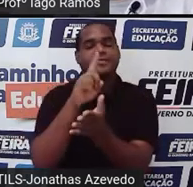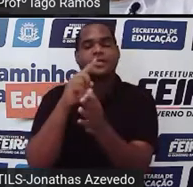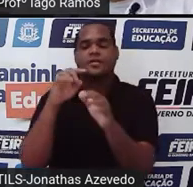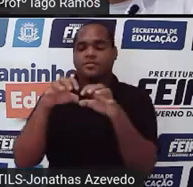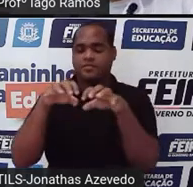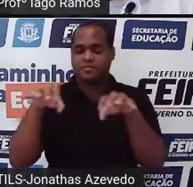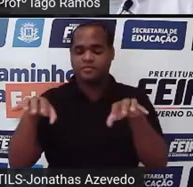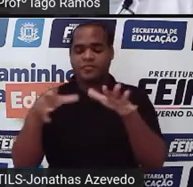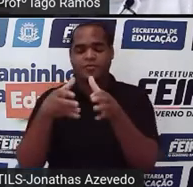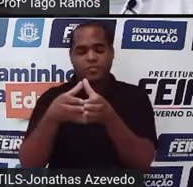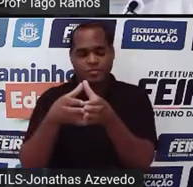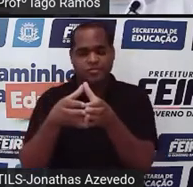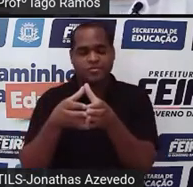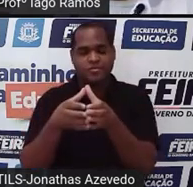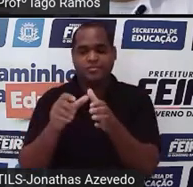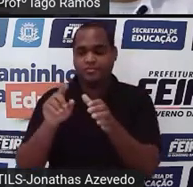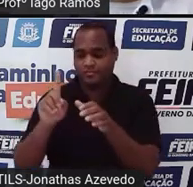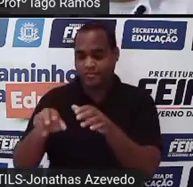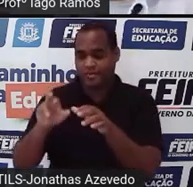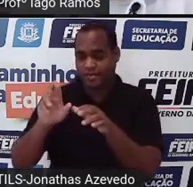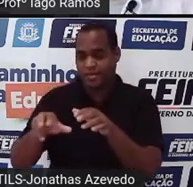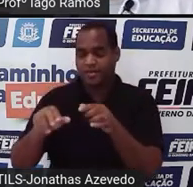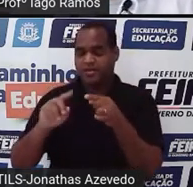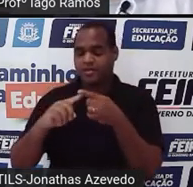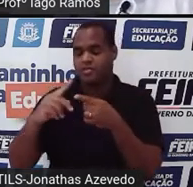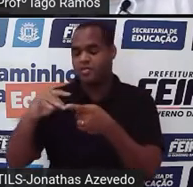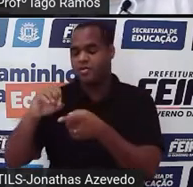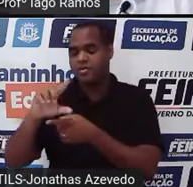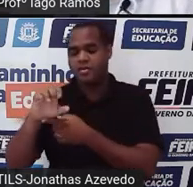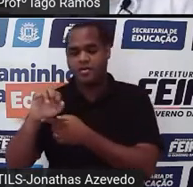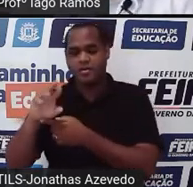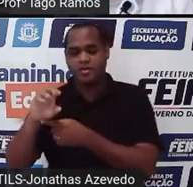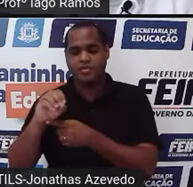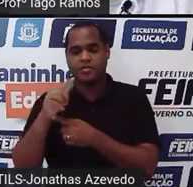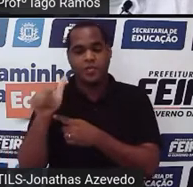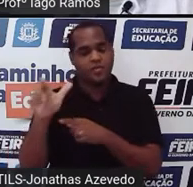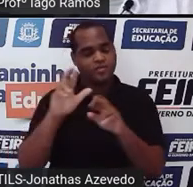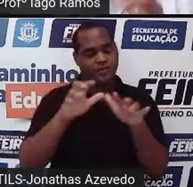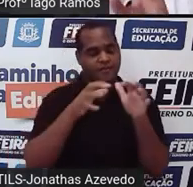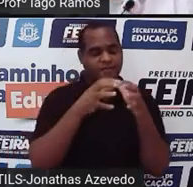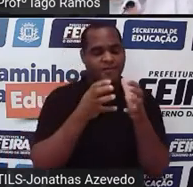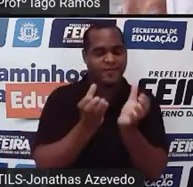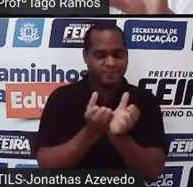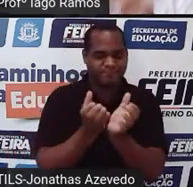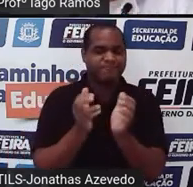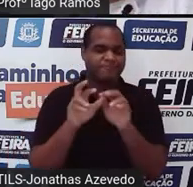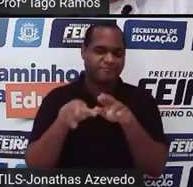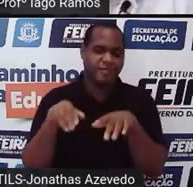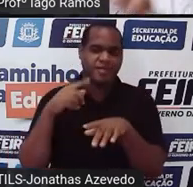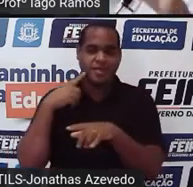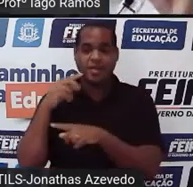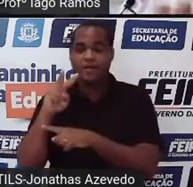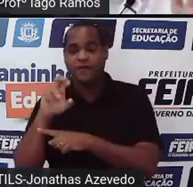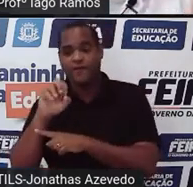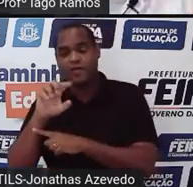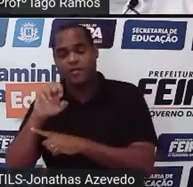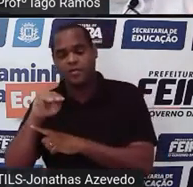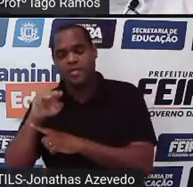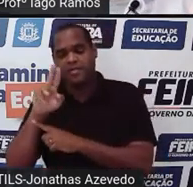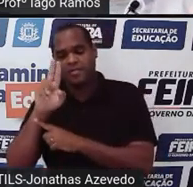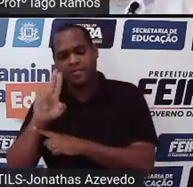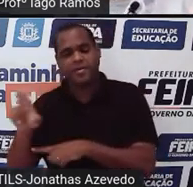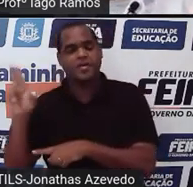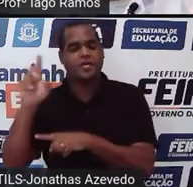dividem em dois grupos um grupo é dos poliedros o outro nos corpos redondos então a medida volume é